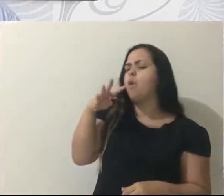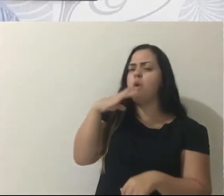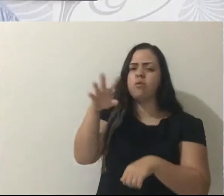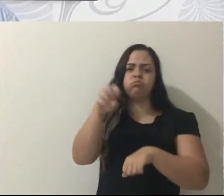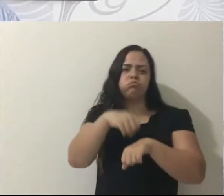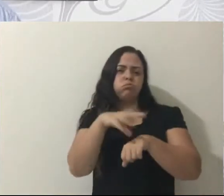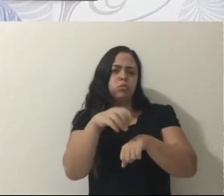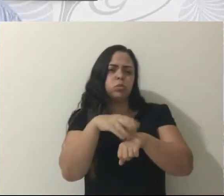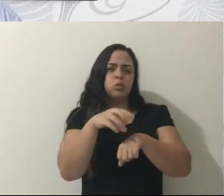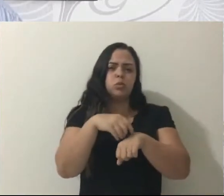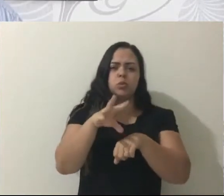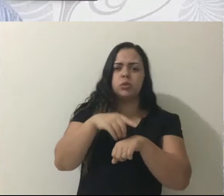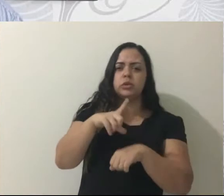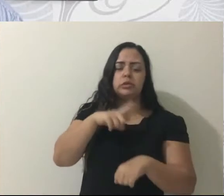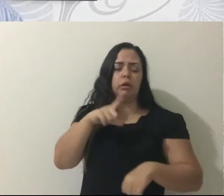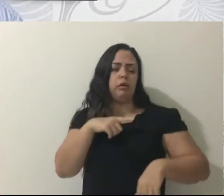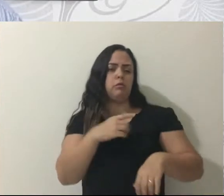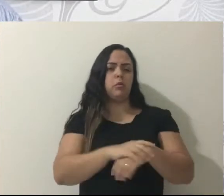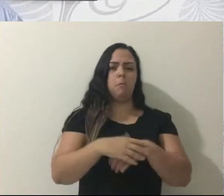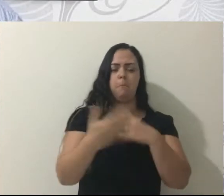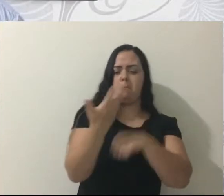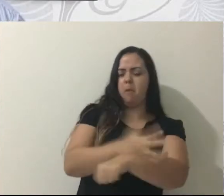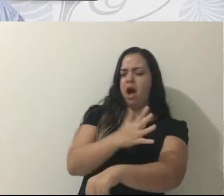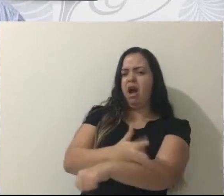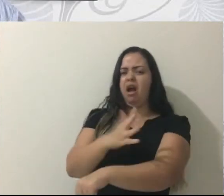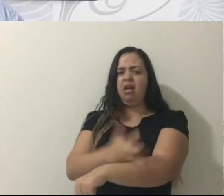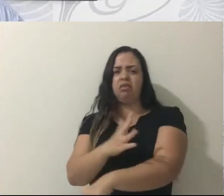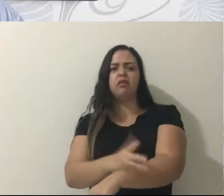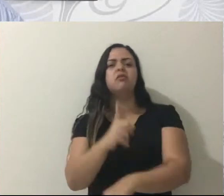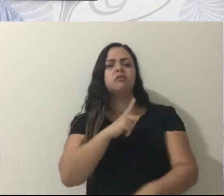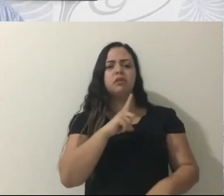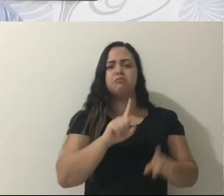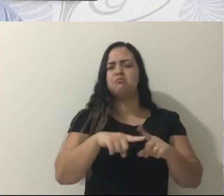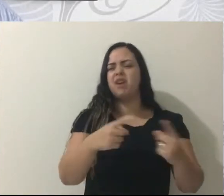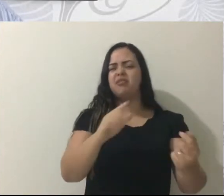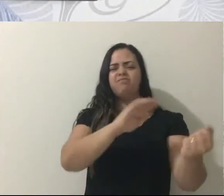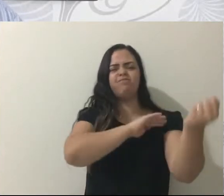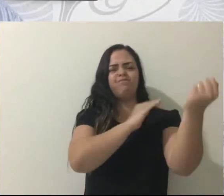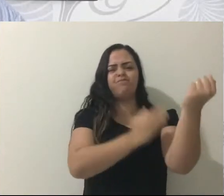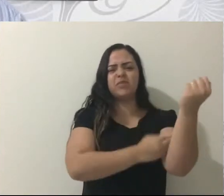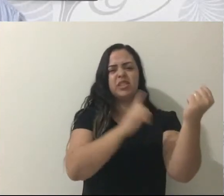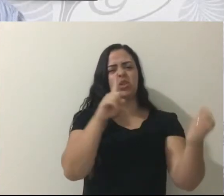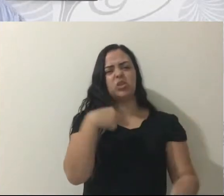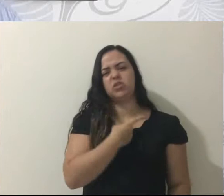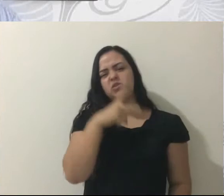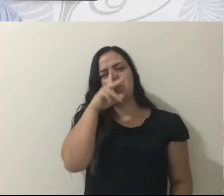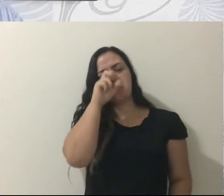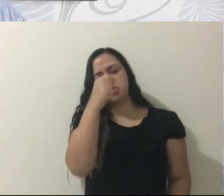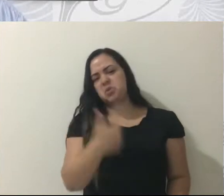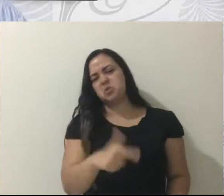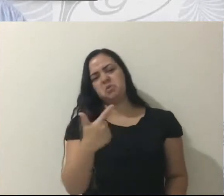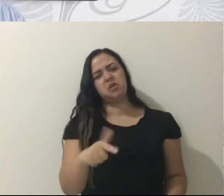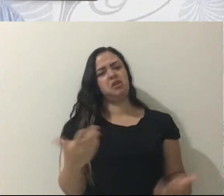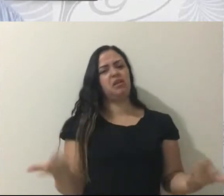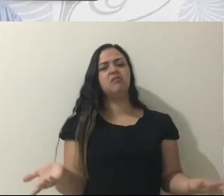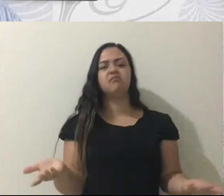que tenhamos, chega um momento em que as nossas forças não são suficientes para resolver